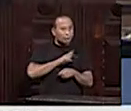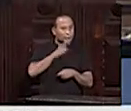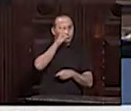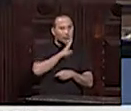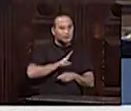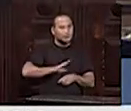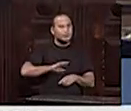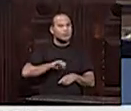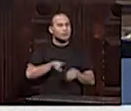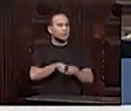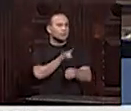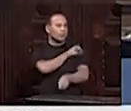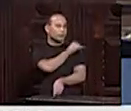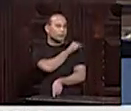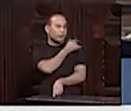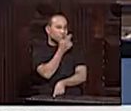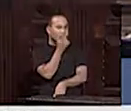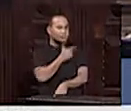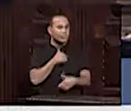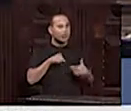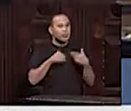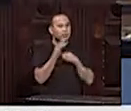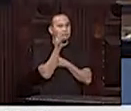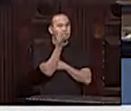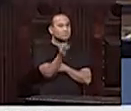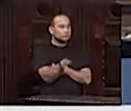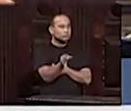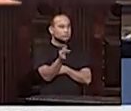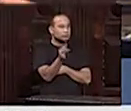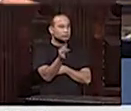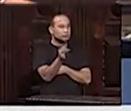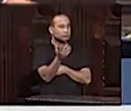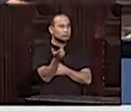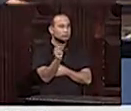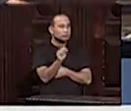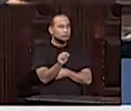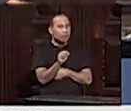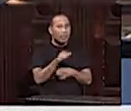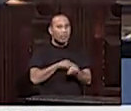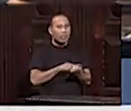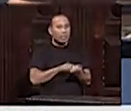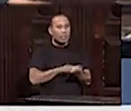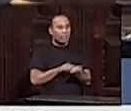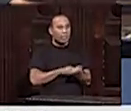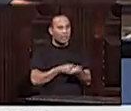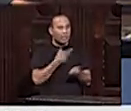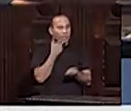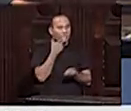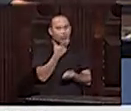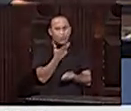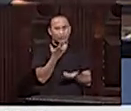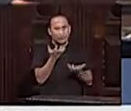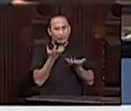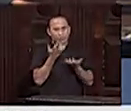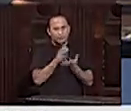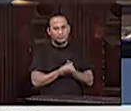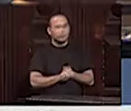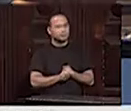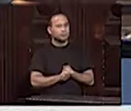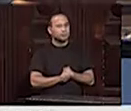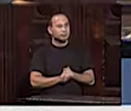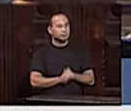e essa é uma questão mais do que preocupante, quase desesperadora. Então eu quero dizer, fazer